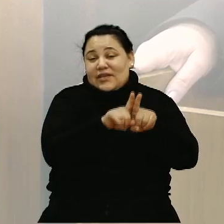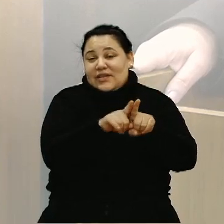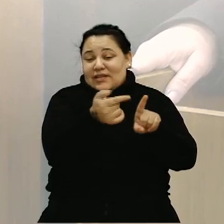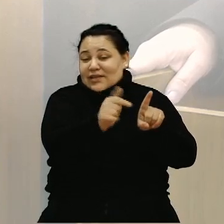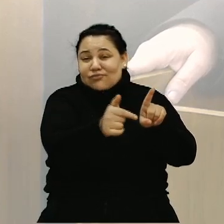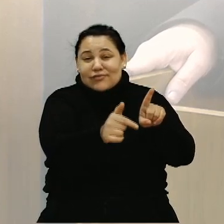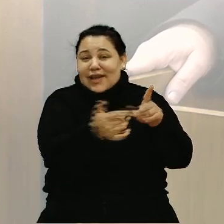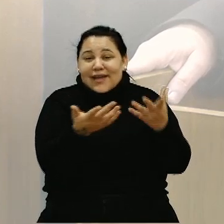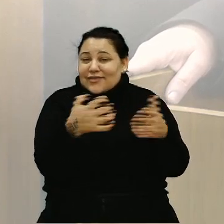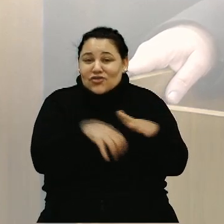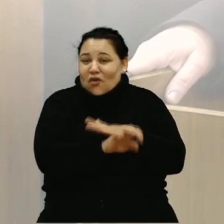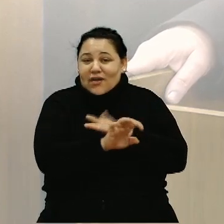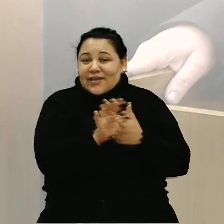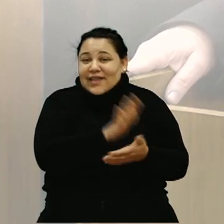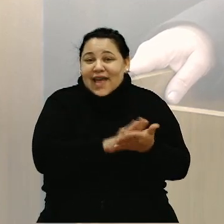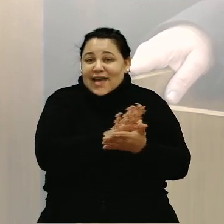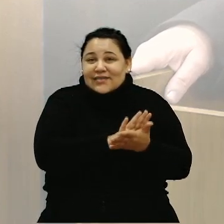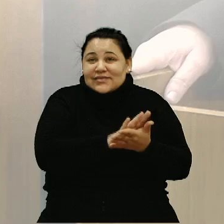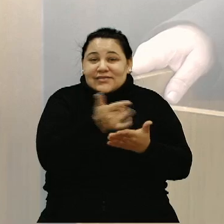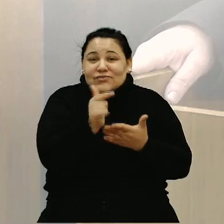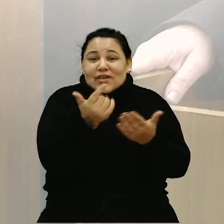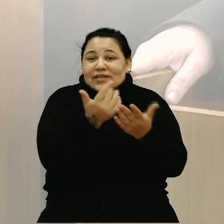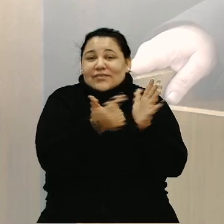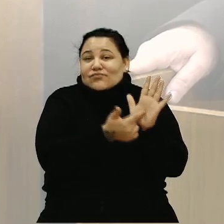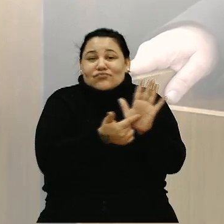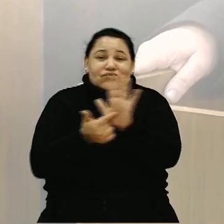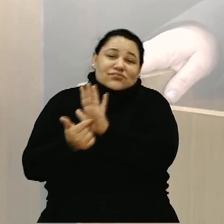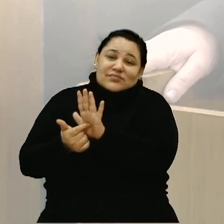sua localidade. É muito difícil